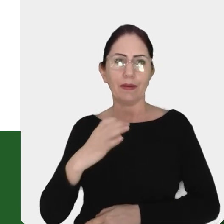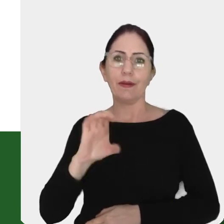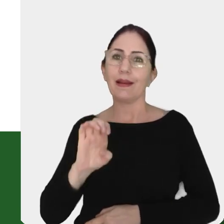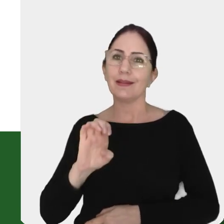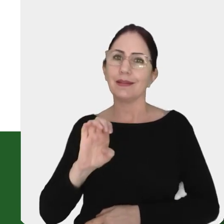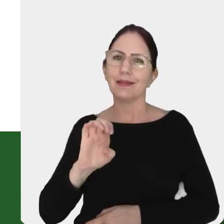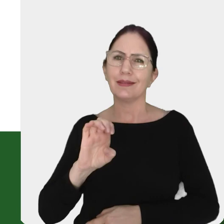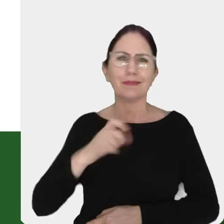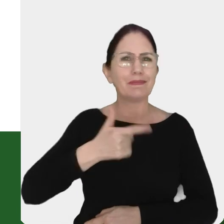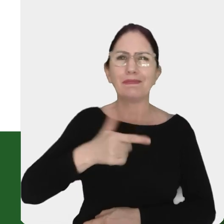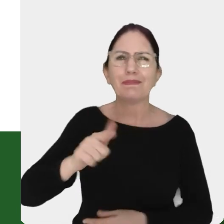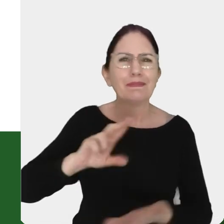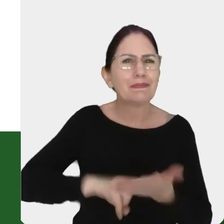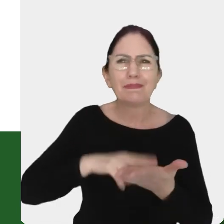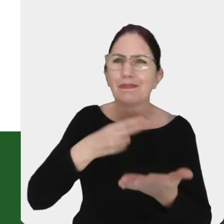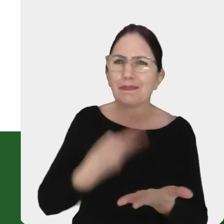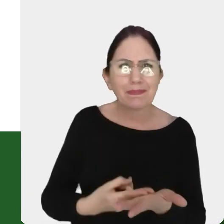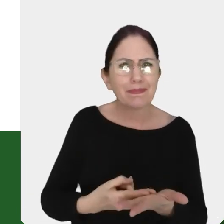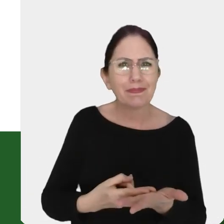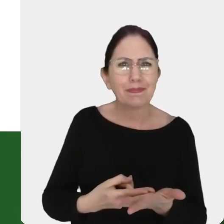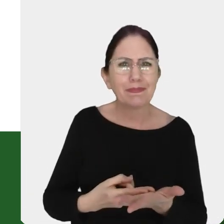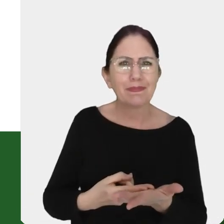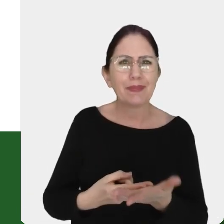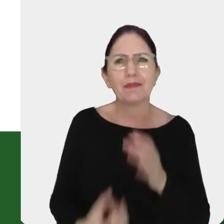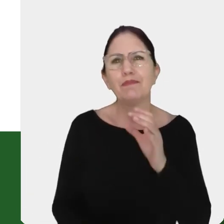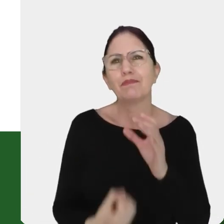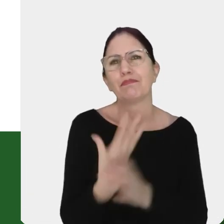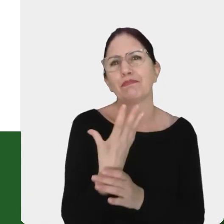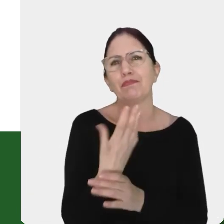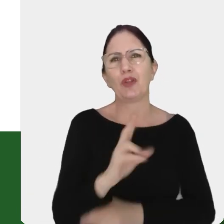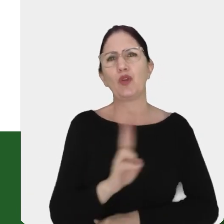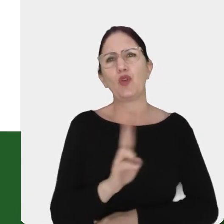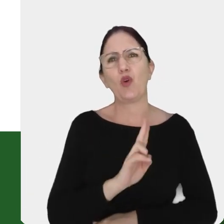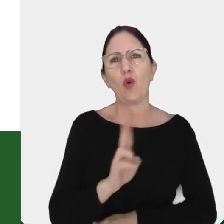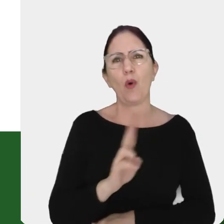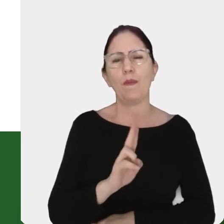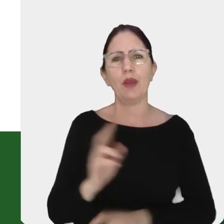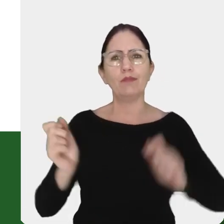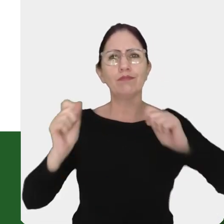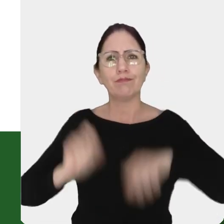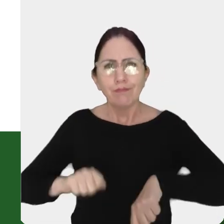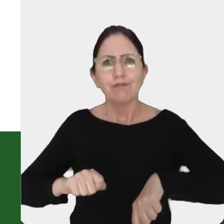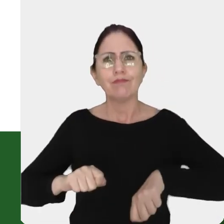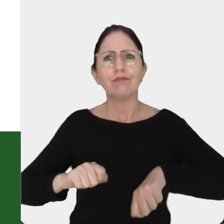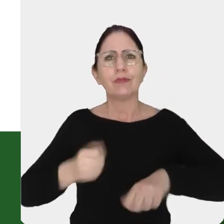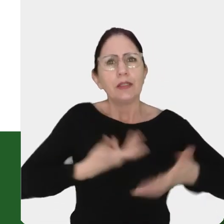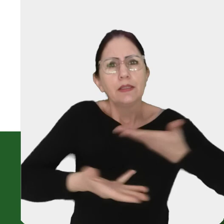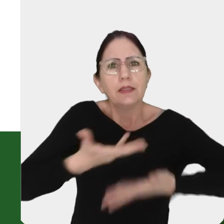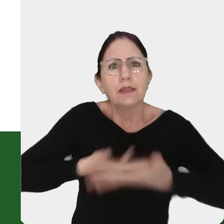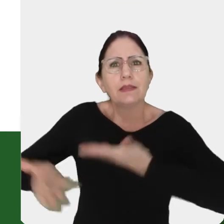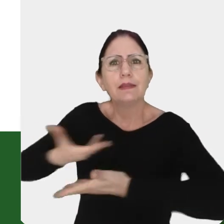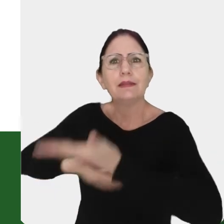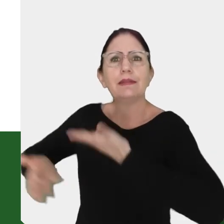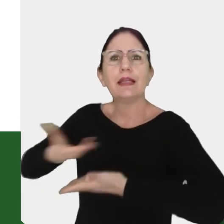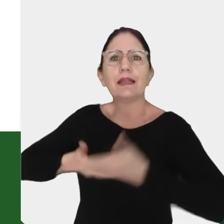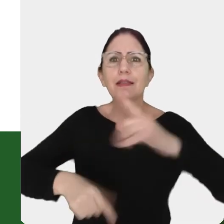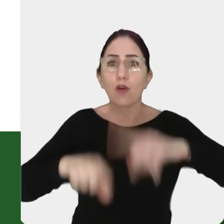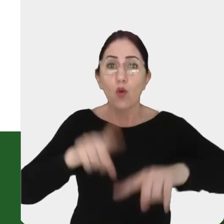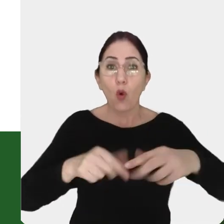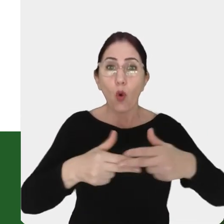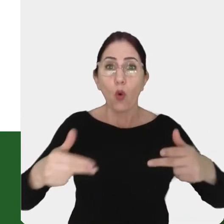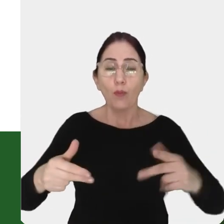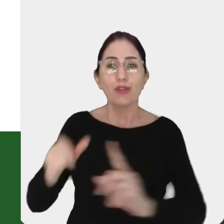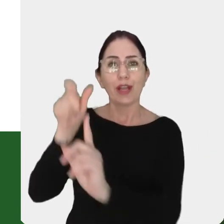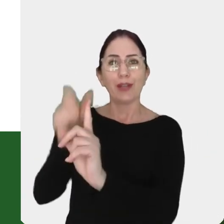tradução. Mas ele se refere a essa possibilidade que a forma do ambiente e dos